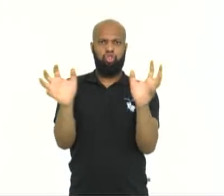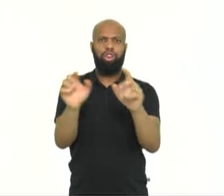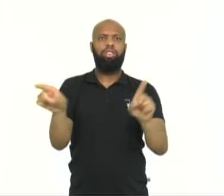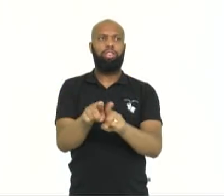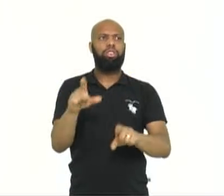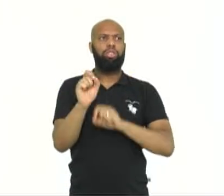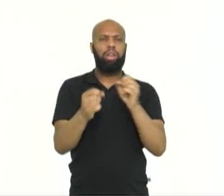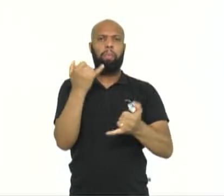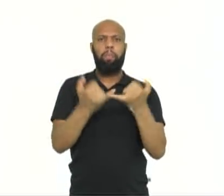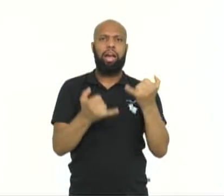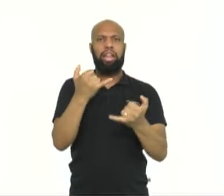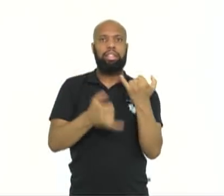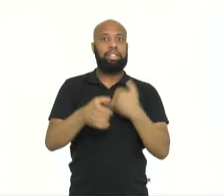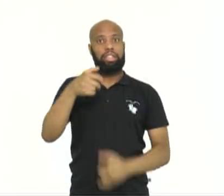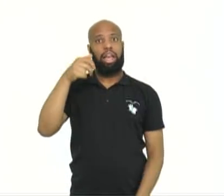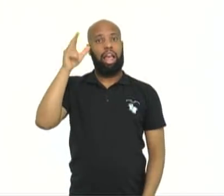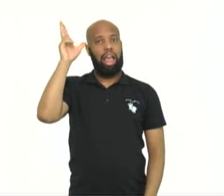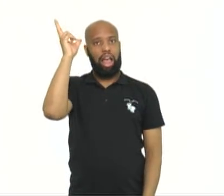mula sem cabeça.